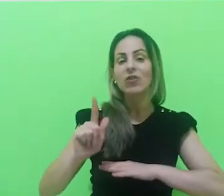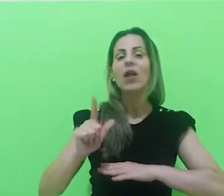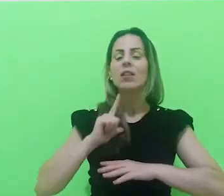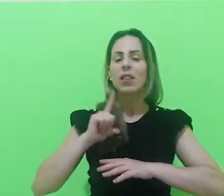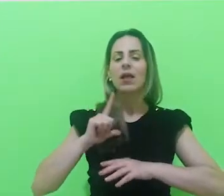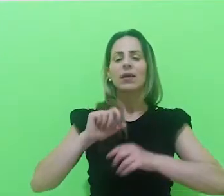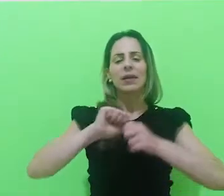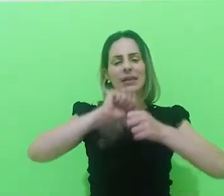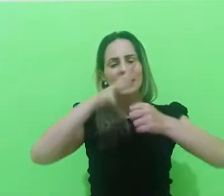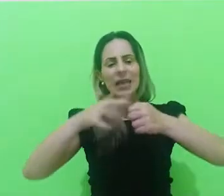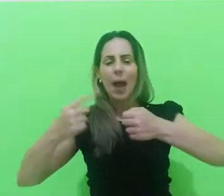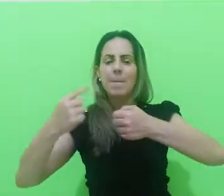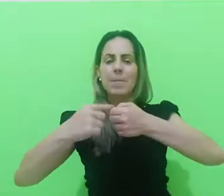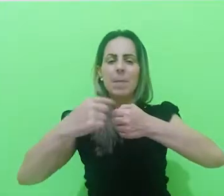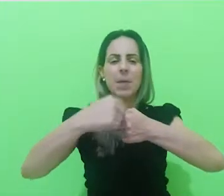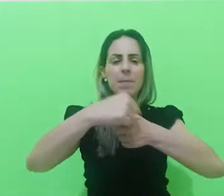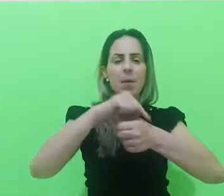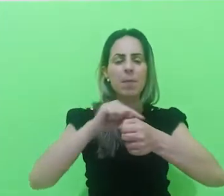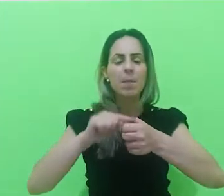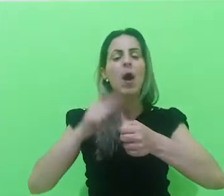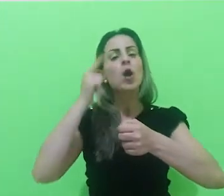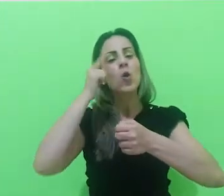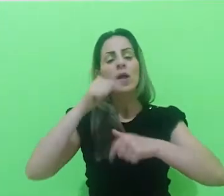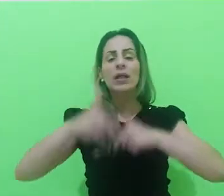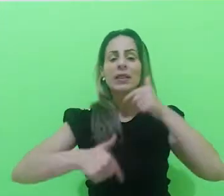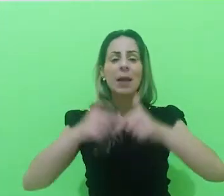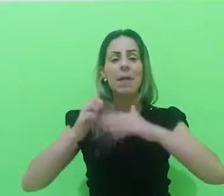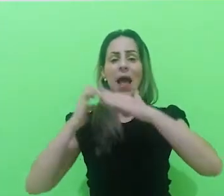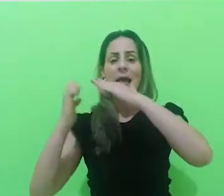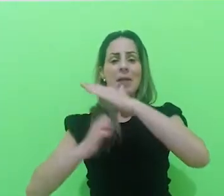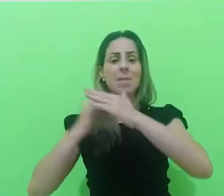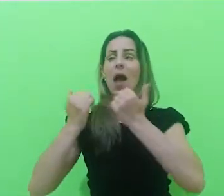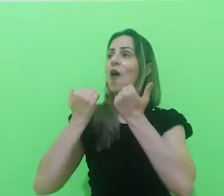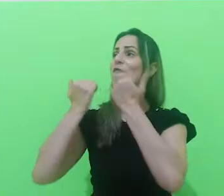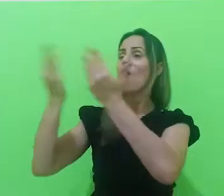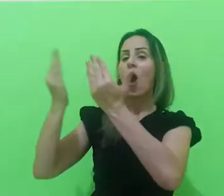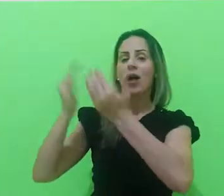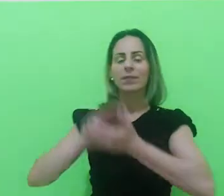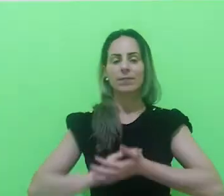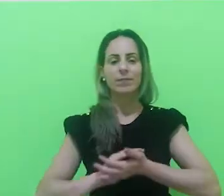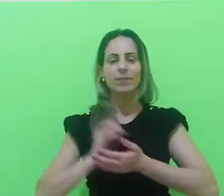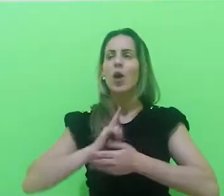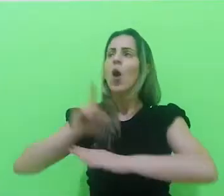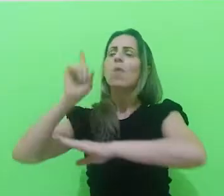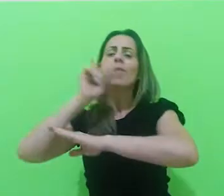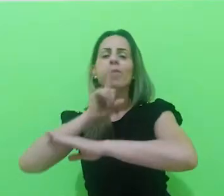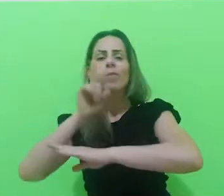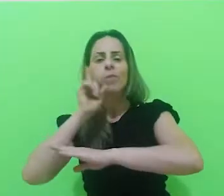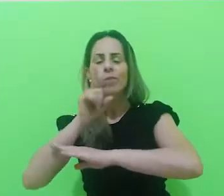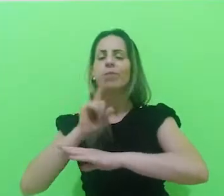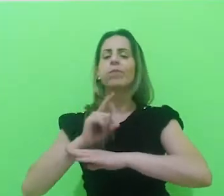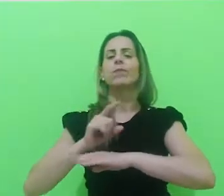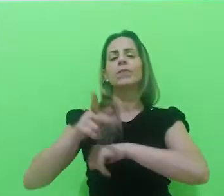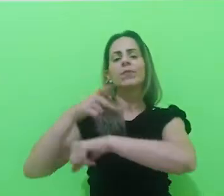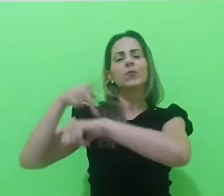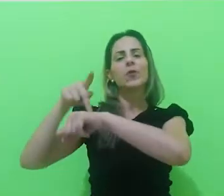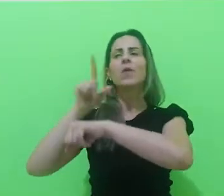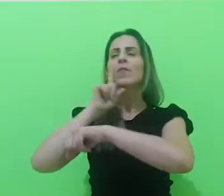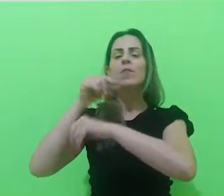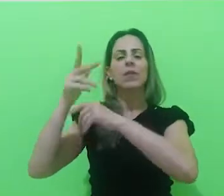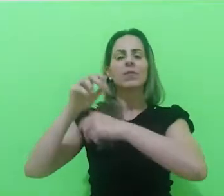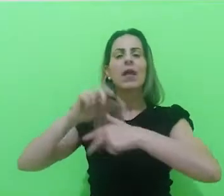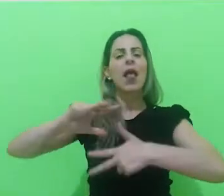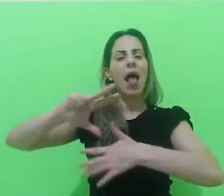Baixada Santista e conseguem estar trabalhando para empresas que estão lá fora, tanto nos Estados Unidos como também na